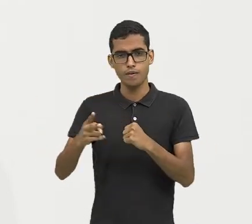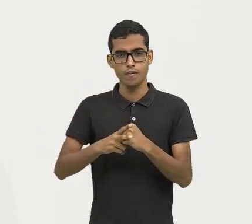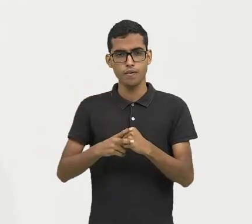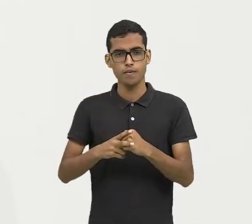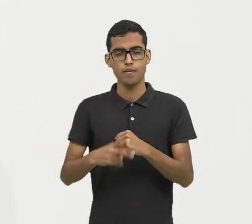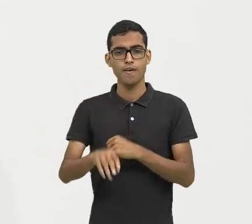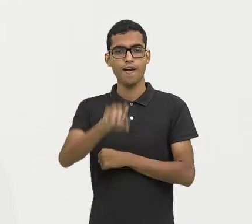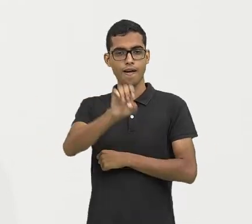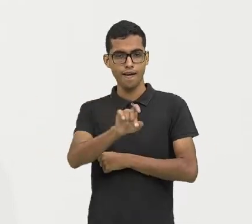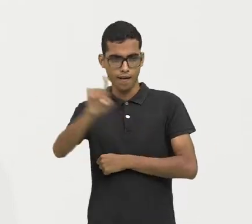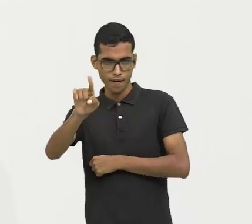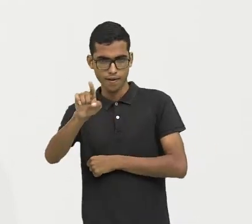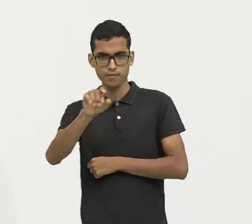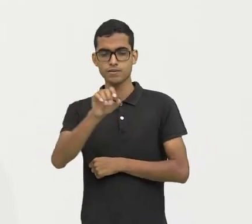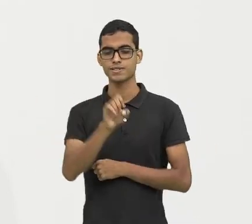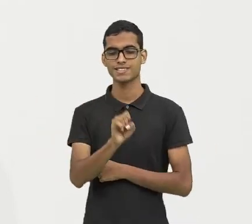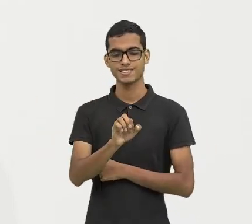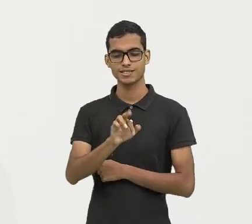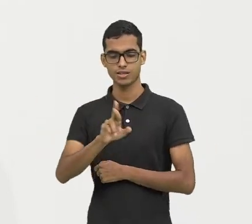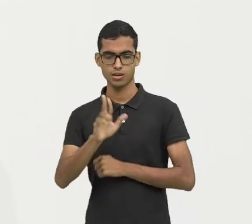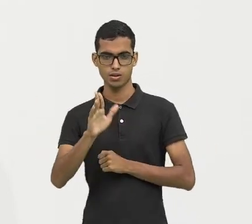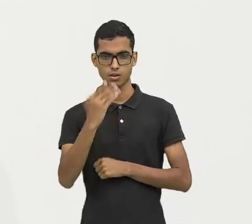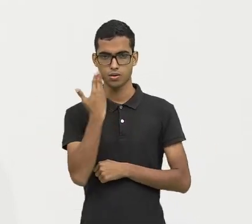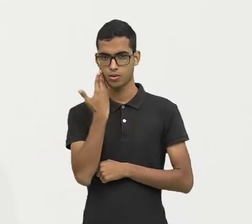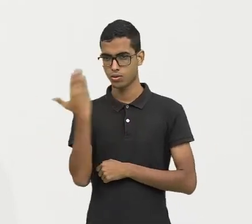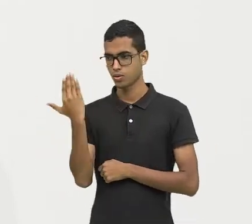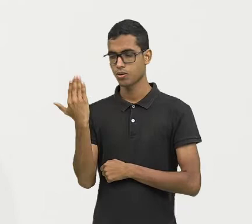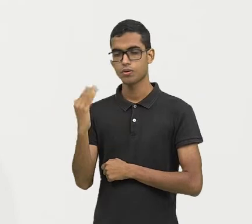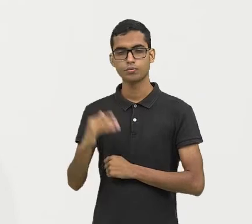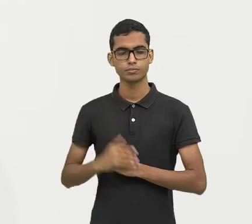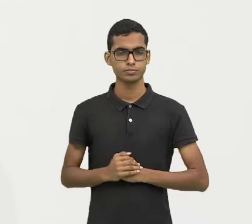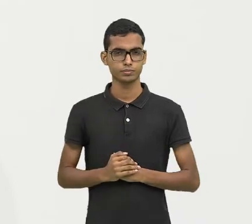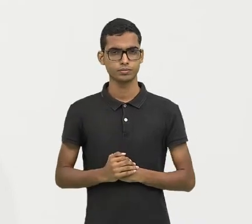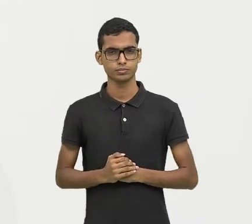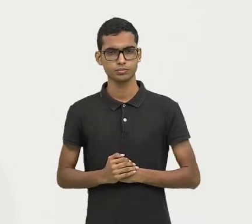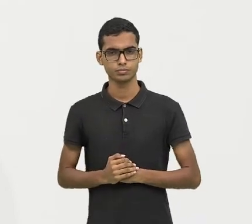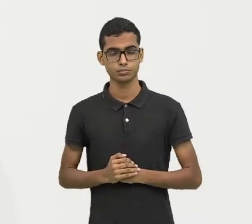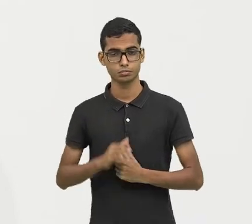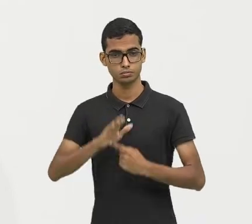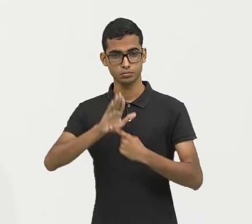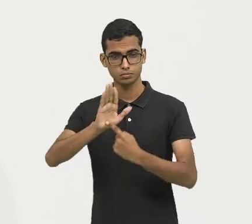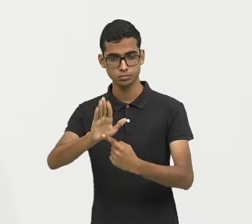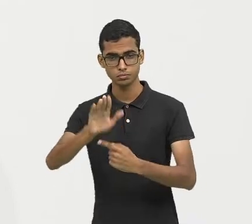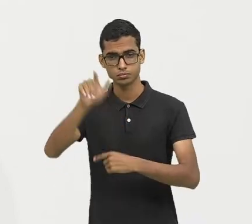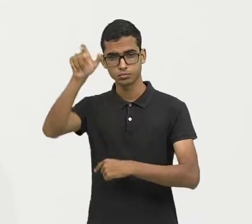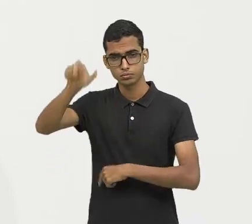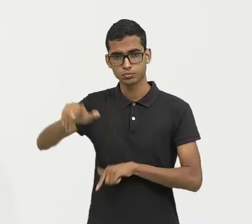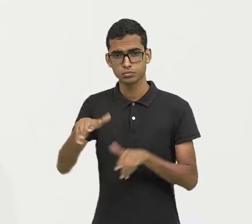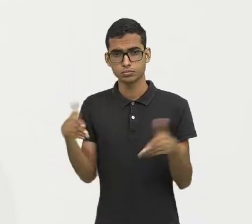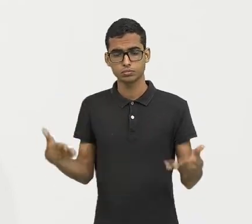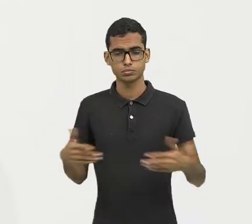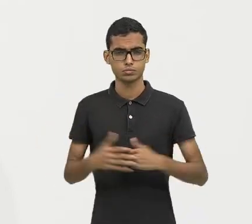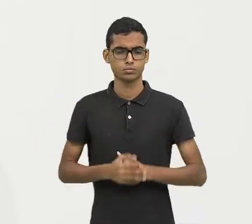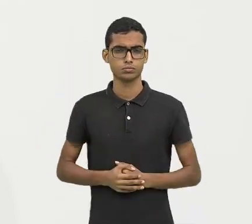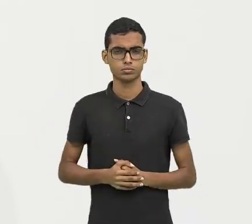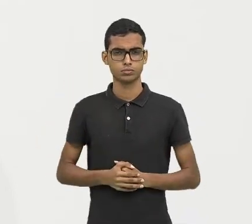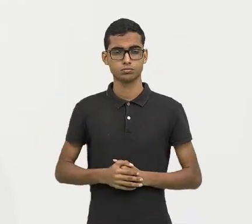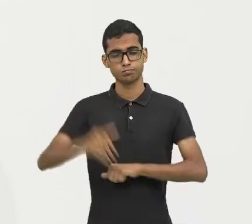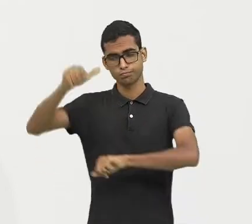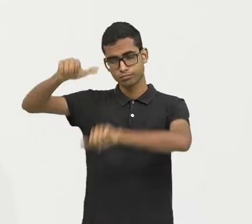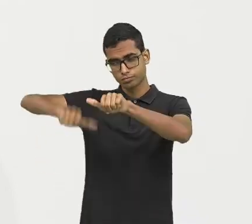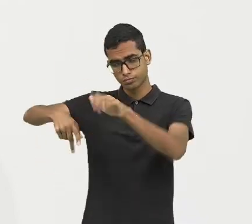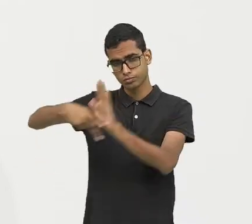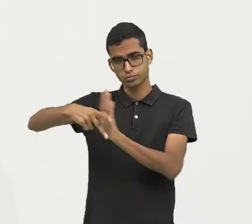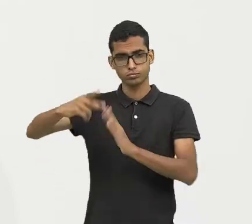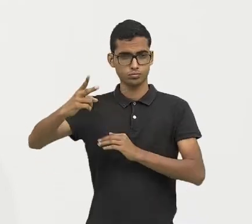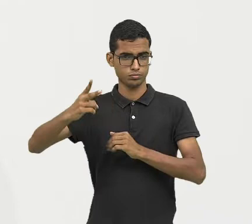verbo ser, certo? E uma das formas para identificar o sujeito é exatamente você analisar o verbo.